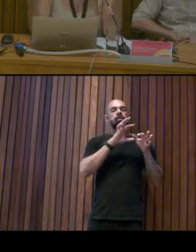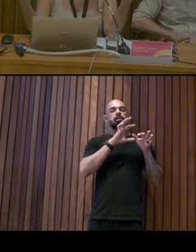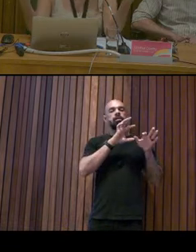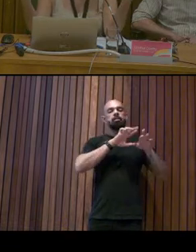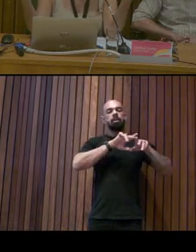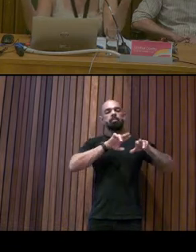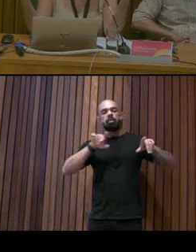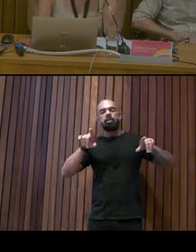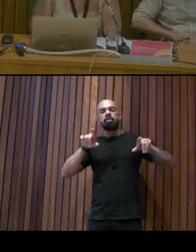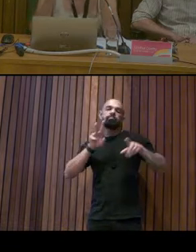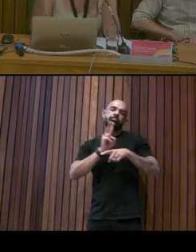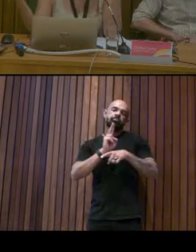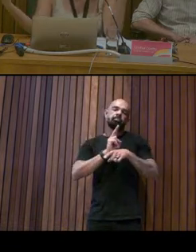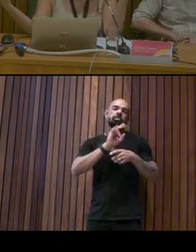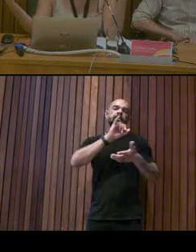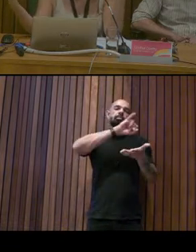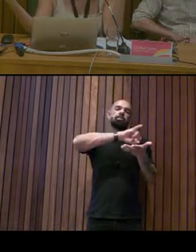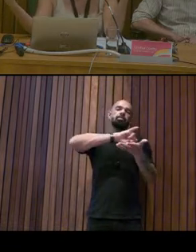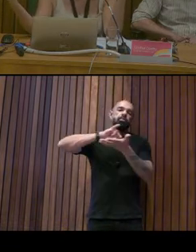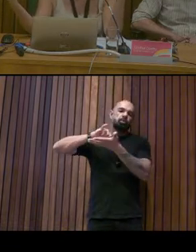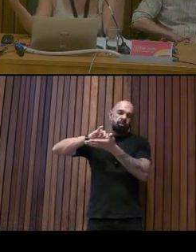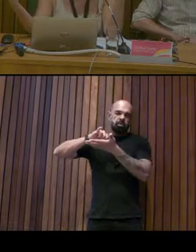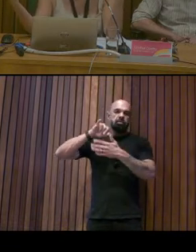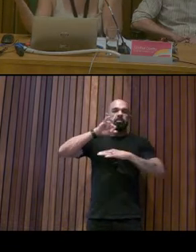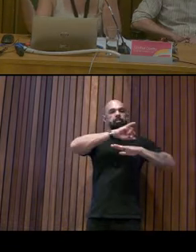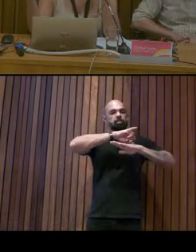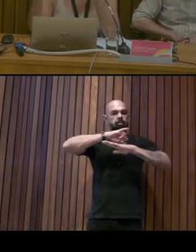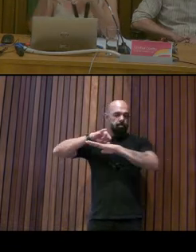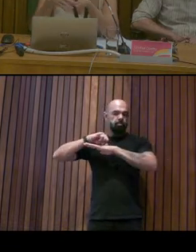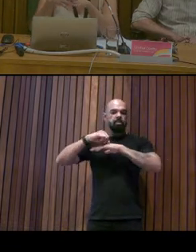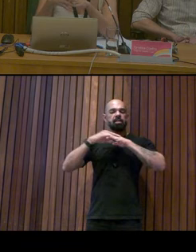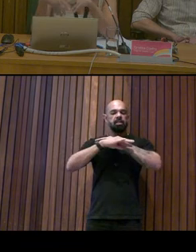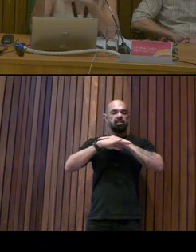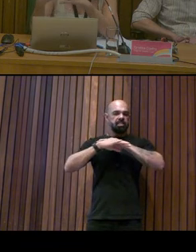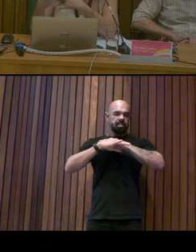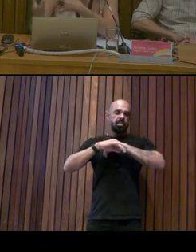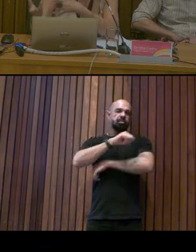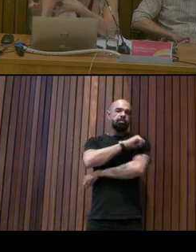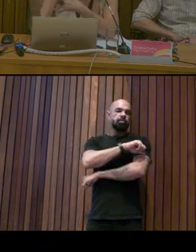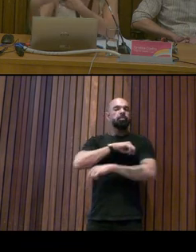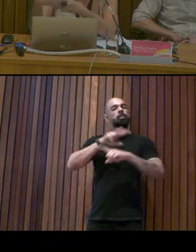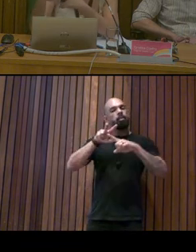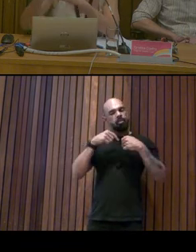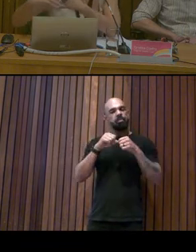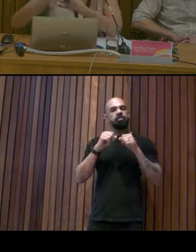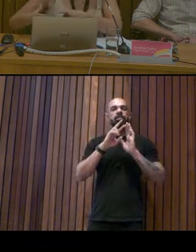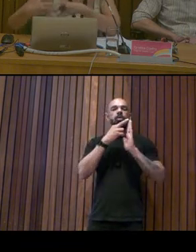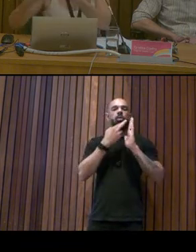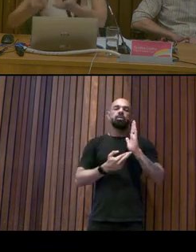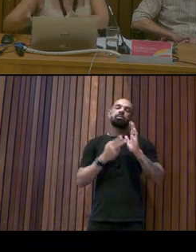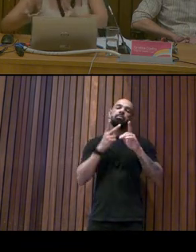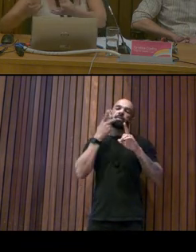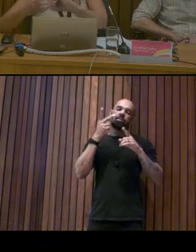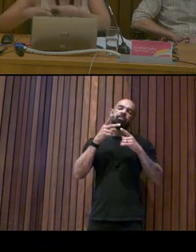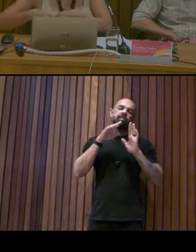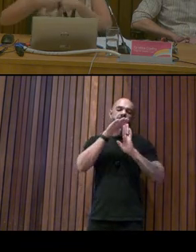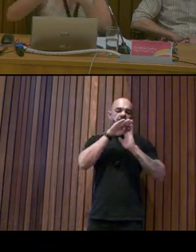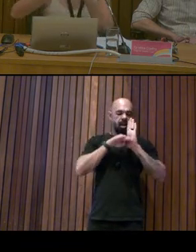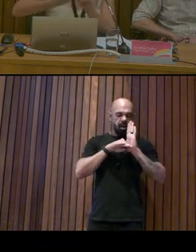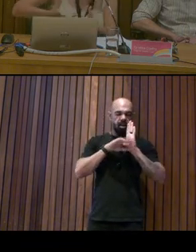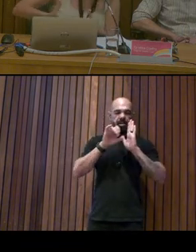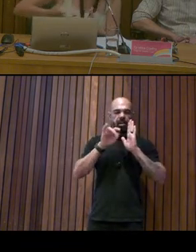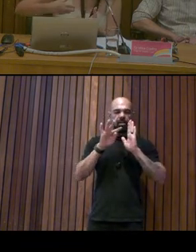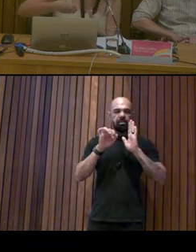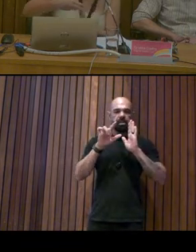uma exposição mesmo na cidade do Rio de Janeiro. Então, por isso a gente fez esse roteiro, né? Chamo catálogo da exposição, mas